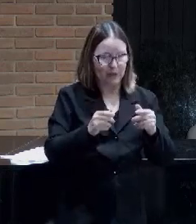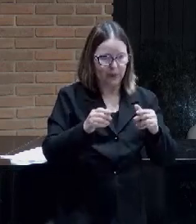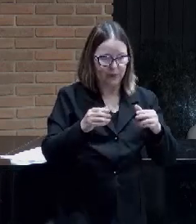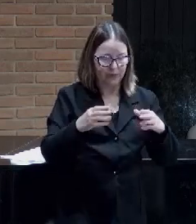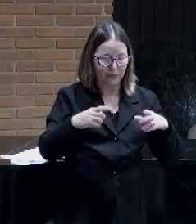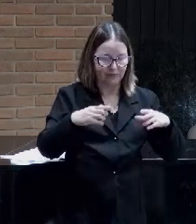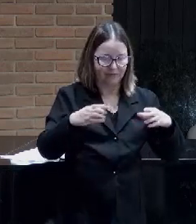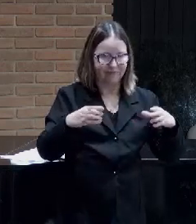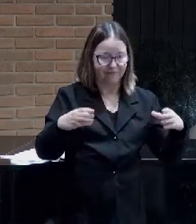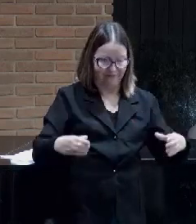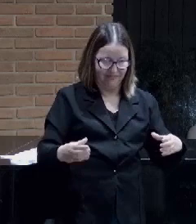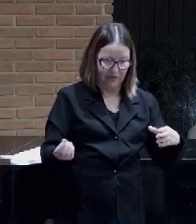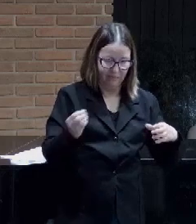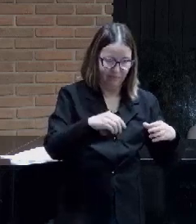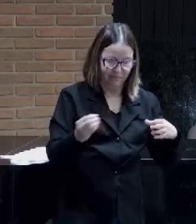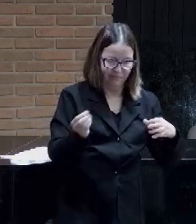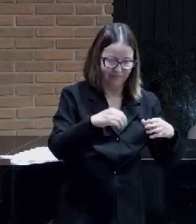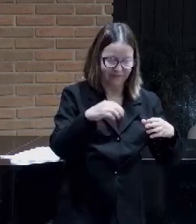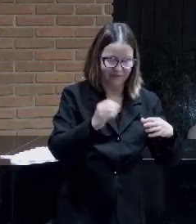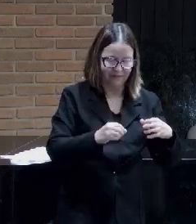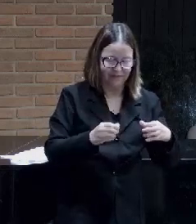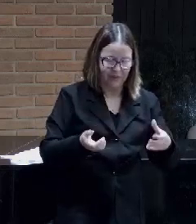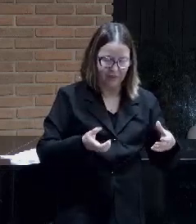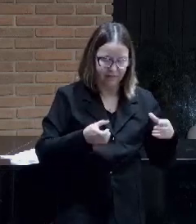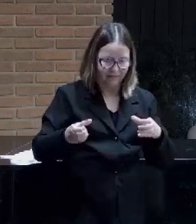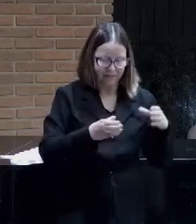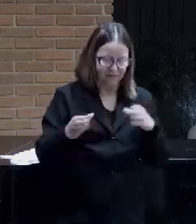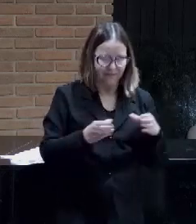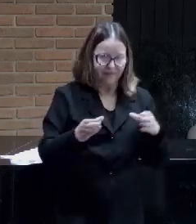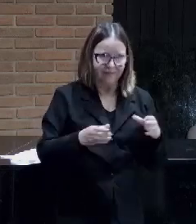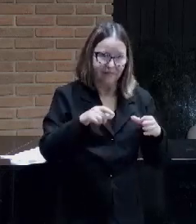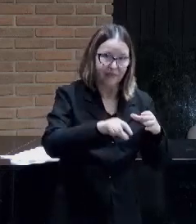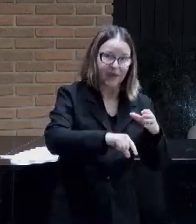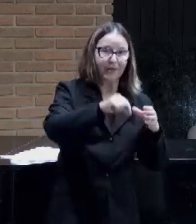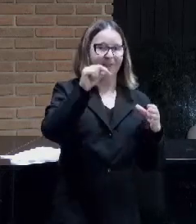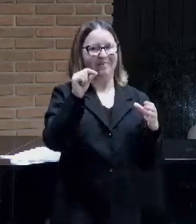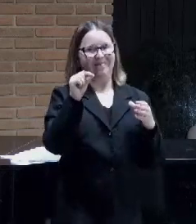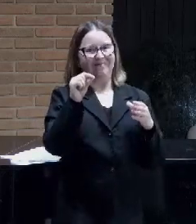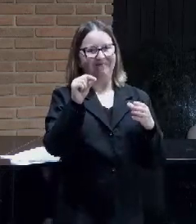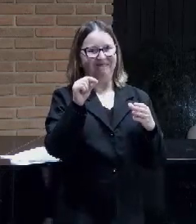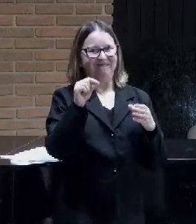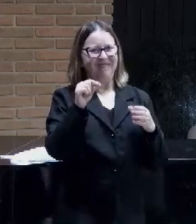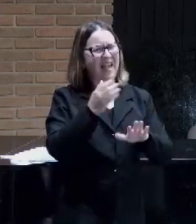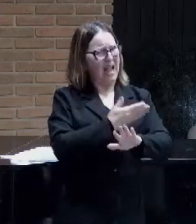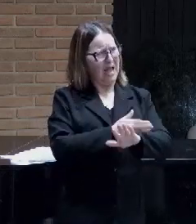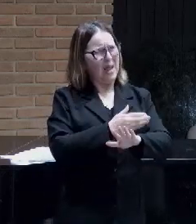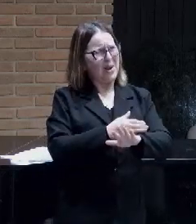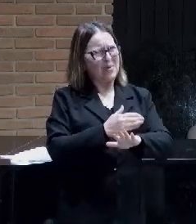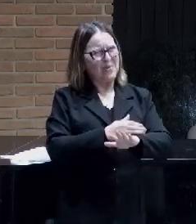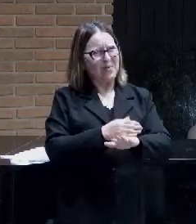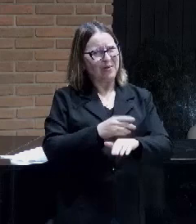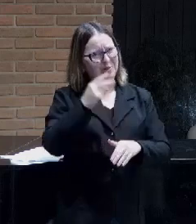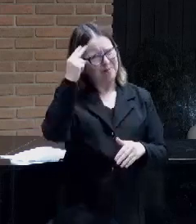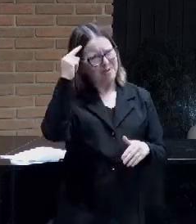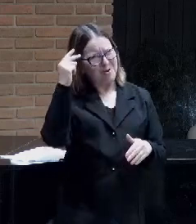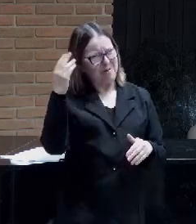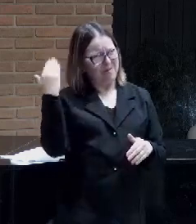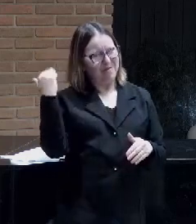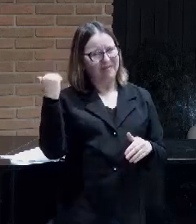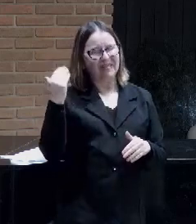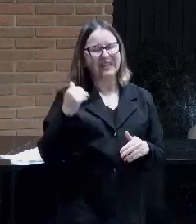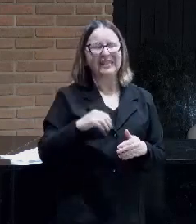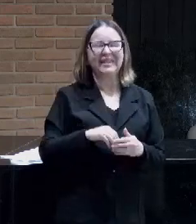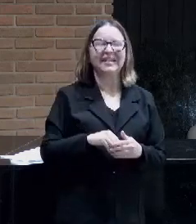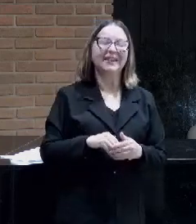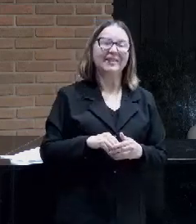comum, e eles faziam isso para poder discernir a vontade dos deuses. O que eu tenho que fazer? Aí eles iam lá, lançavam sortes, o dado mostrava alguma